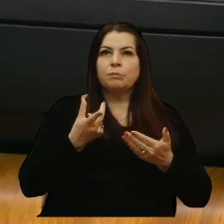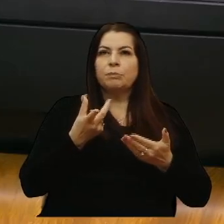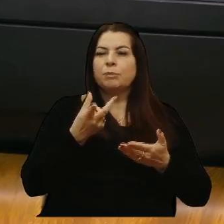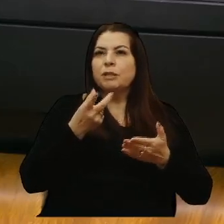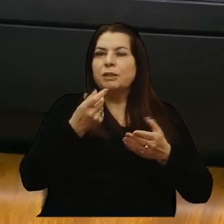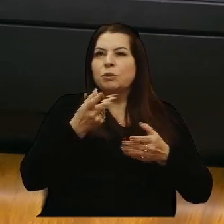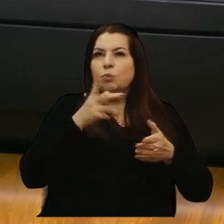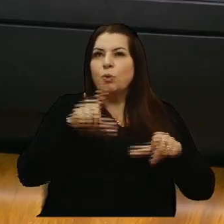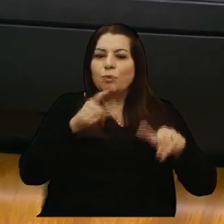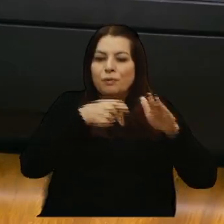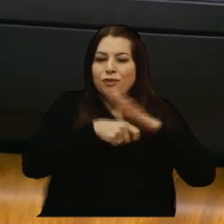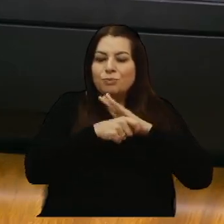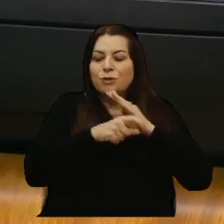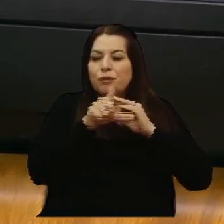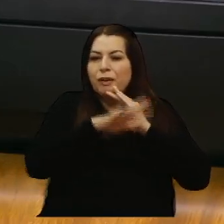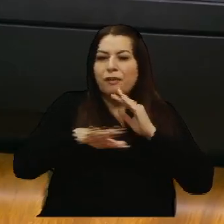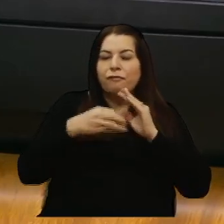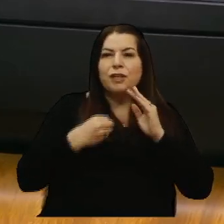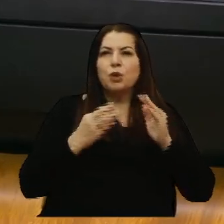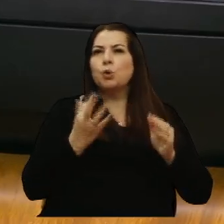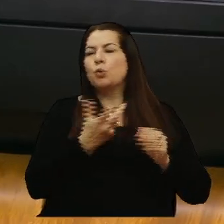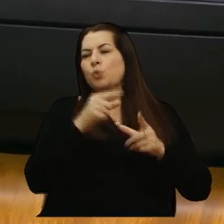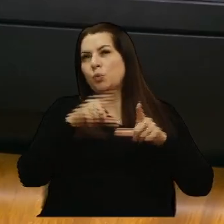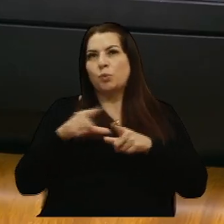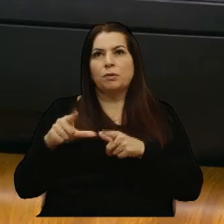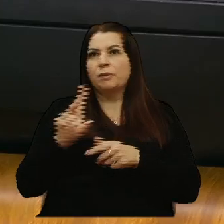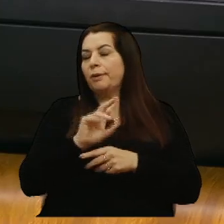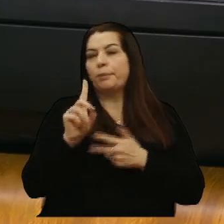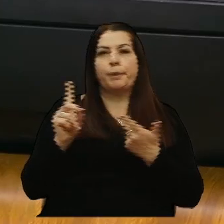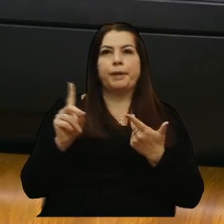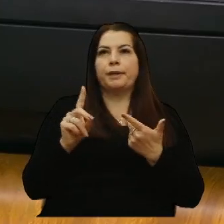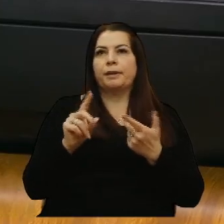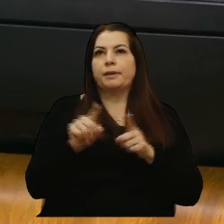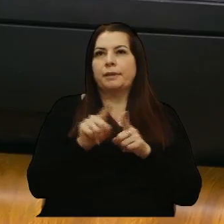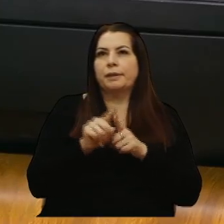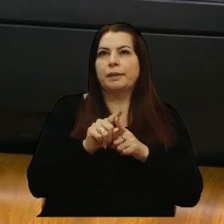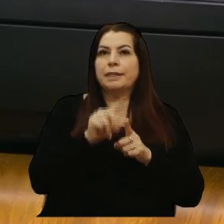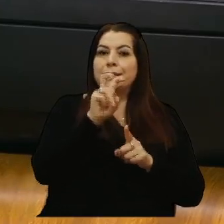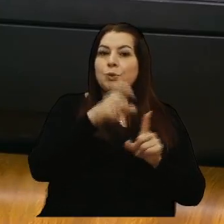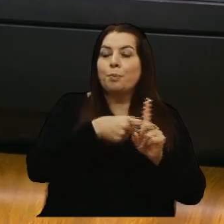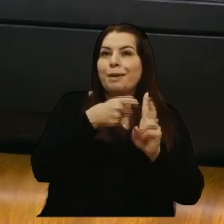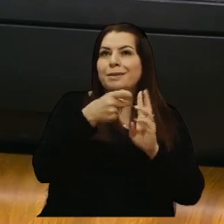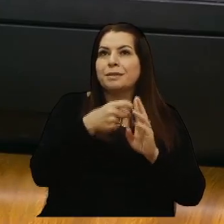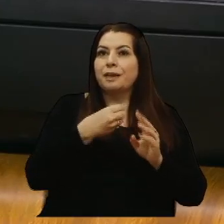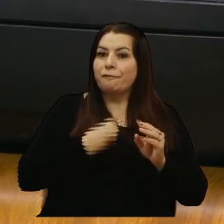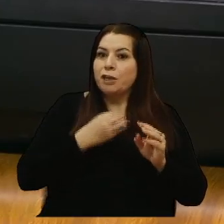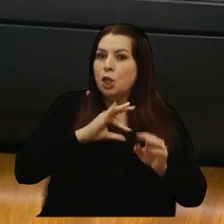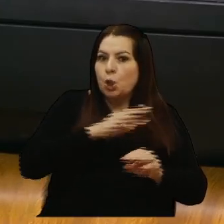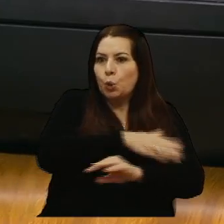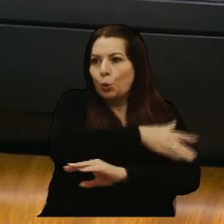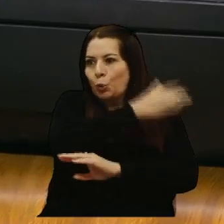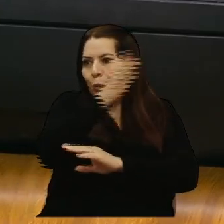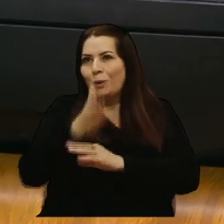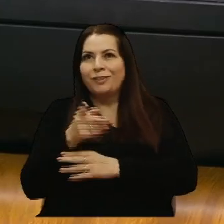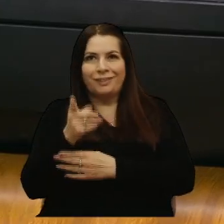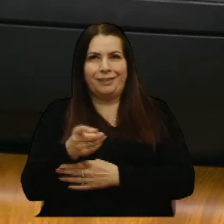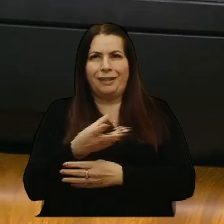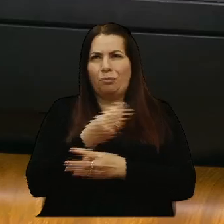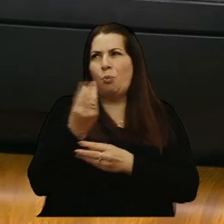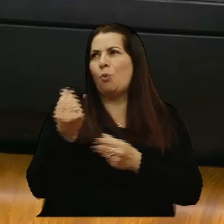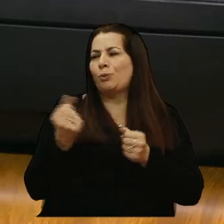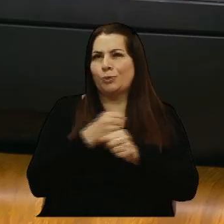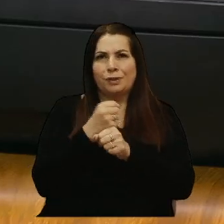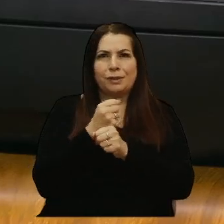inteira em um local, que é isso que o senhor traz aqui, não é uma questão de estar ali há 5 meses, ele está ali a vida inteira, ele está ali há muito